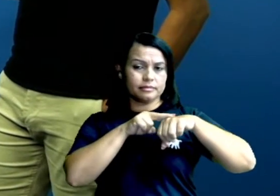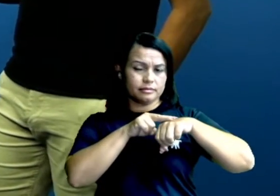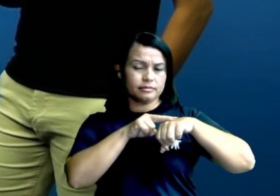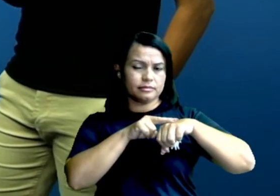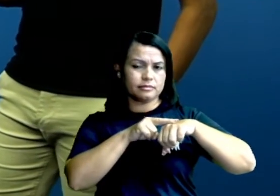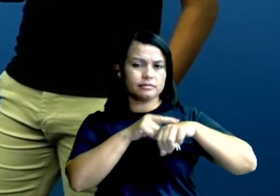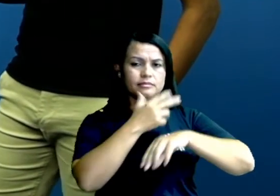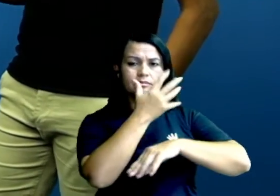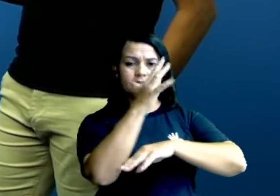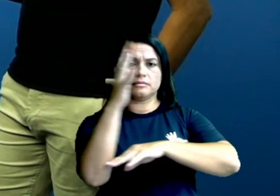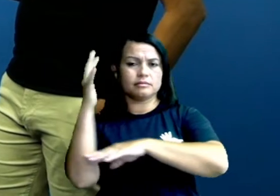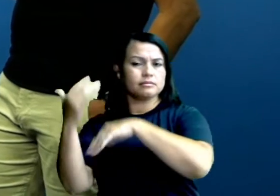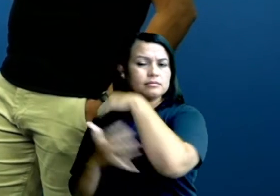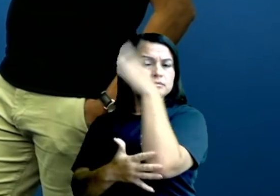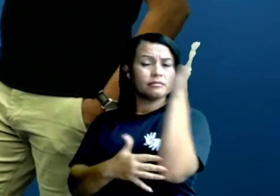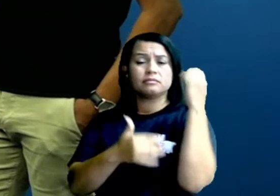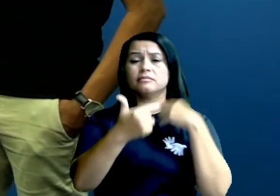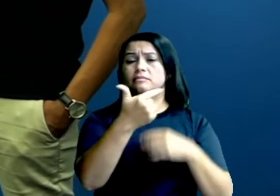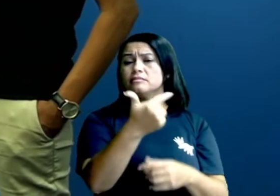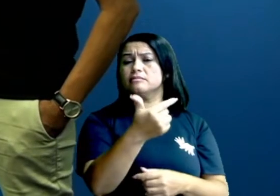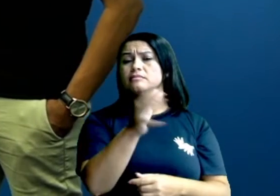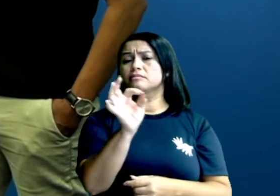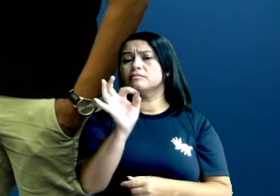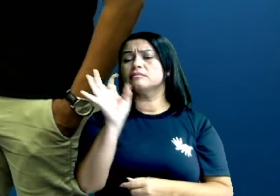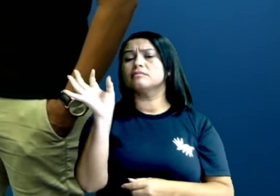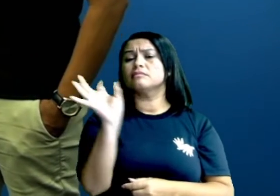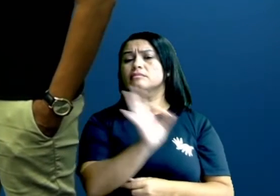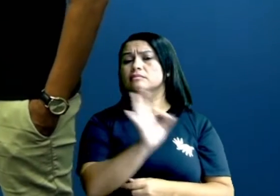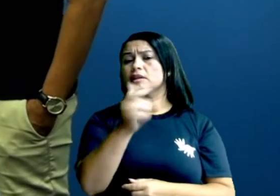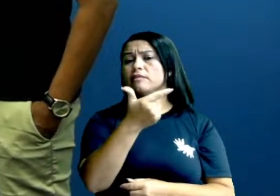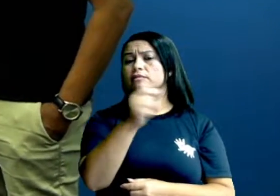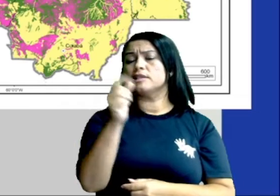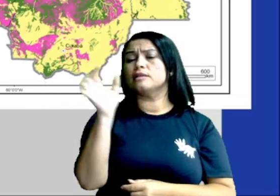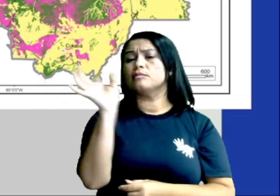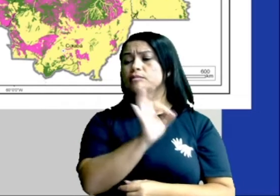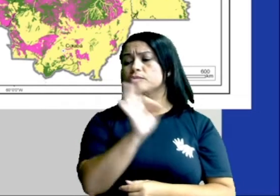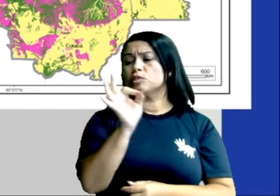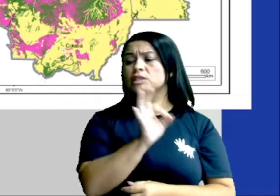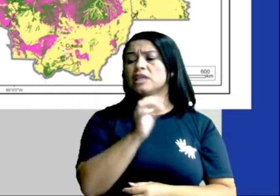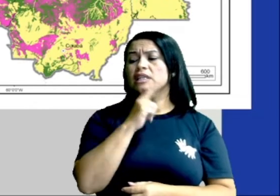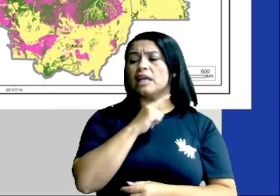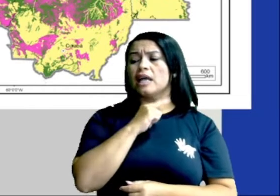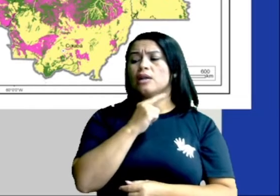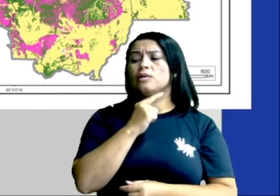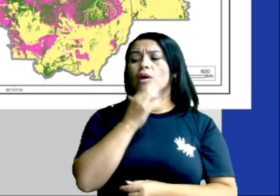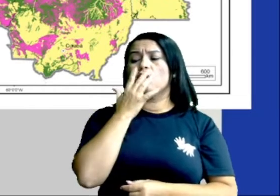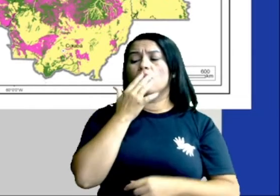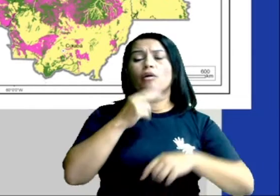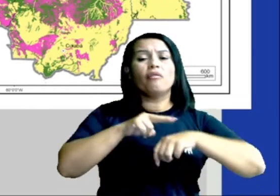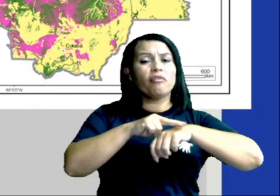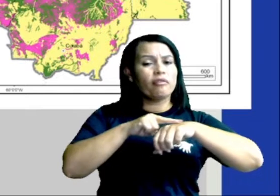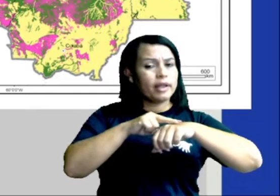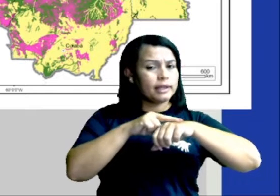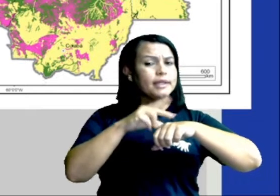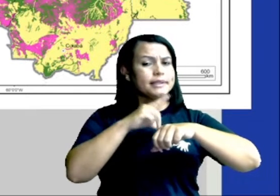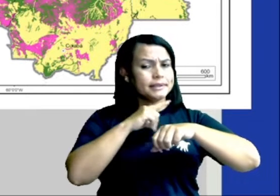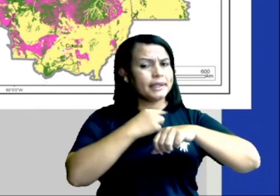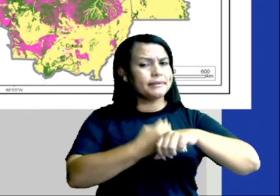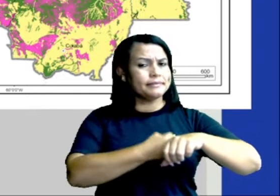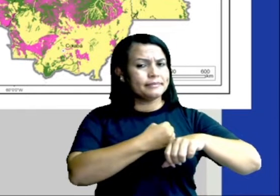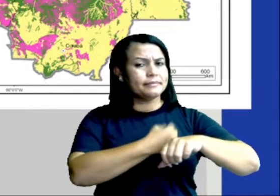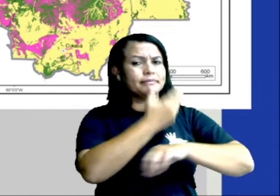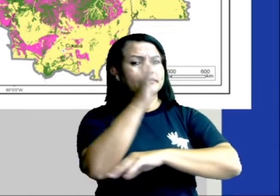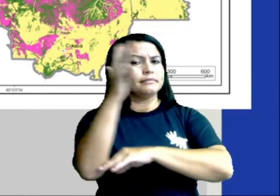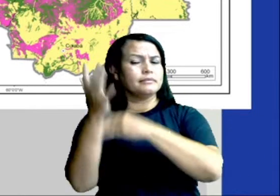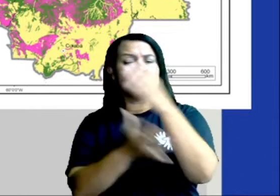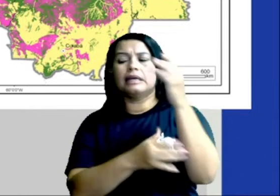Estima que cerca de 20% da floresta já foi destruída, né? Então você tem a área em verde, que seria ainda a área que não foi destruída. Aqui a